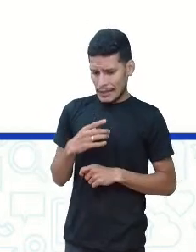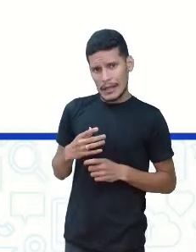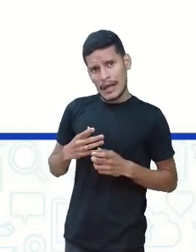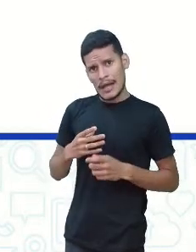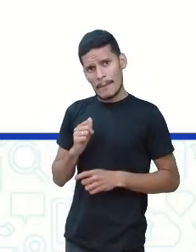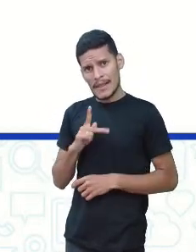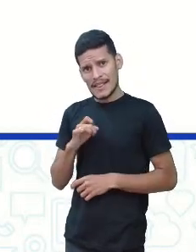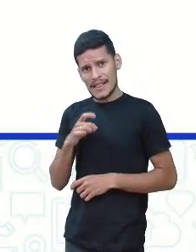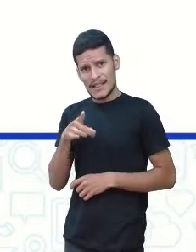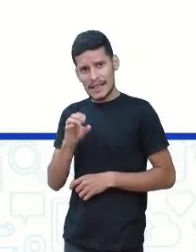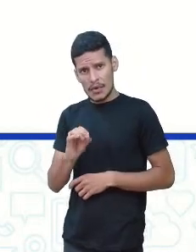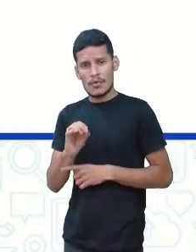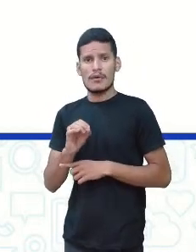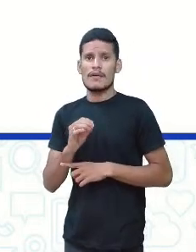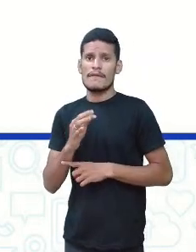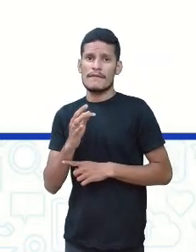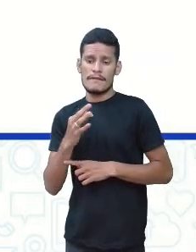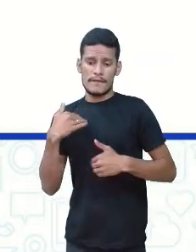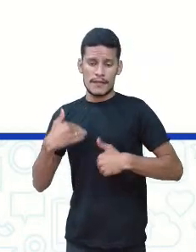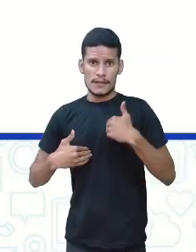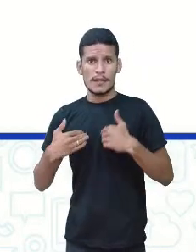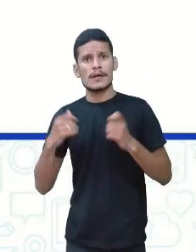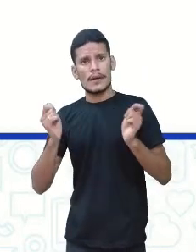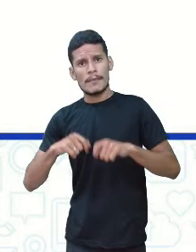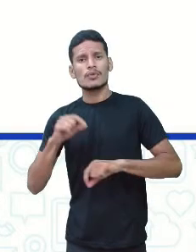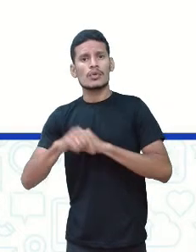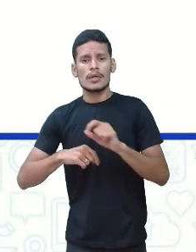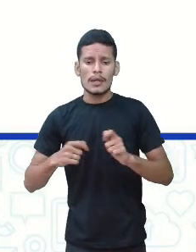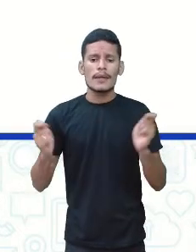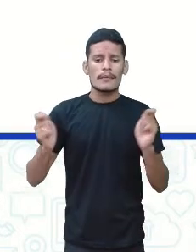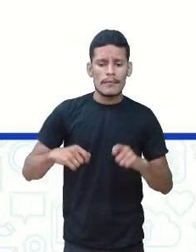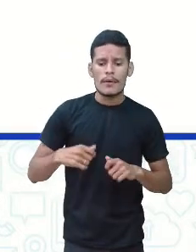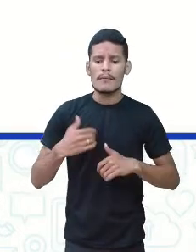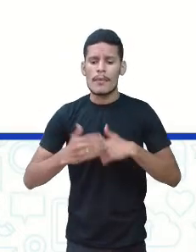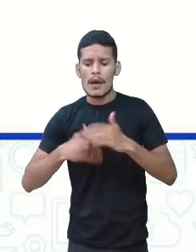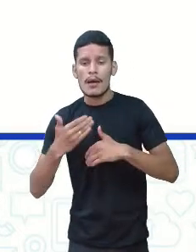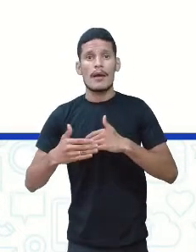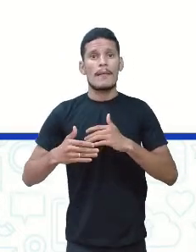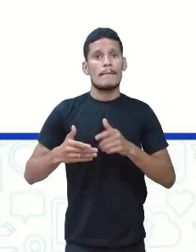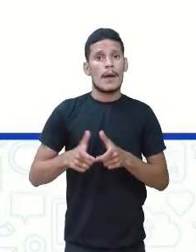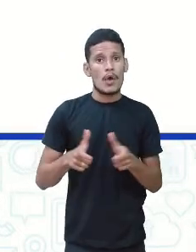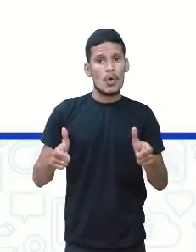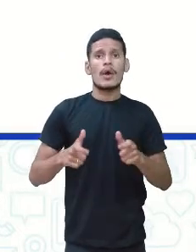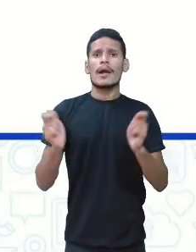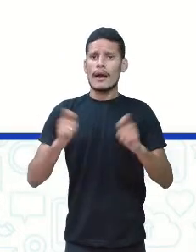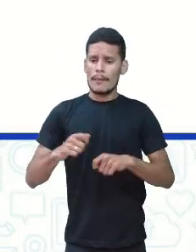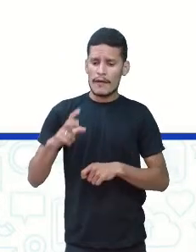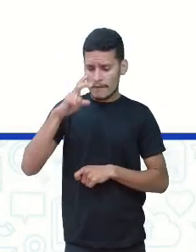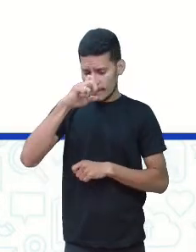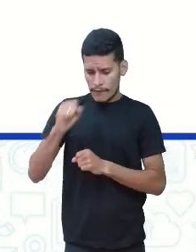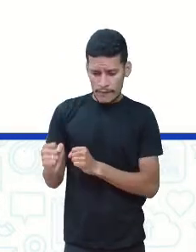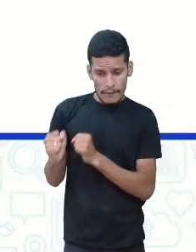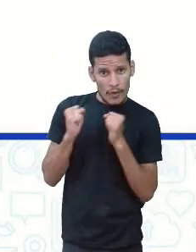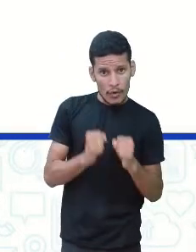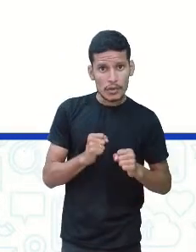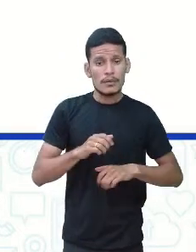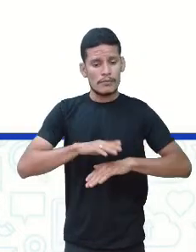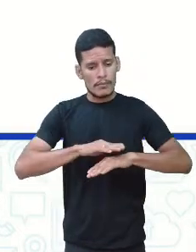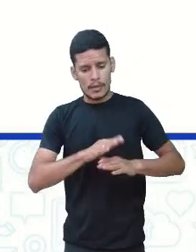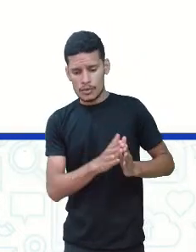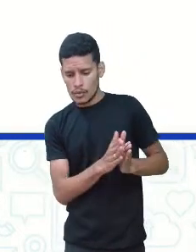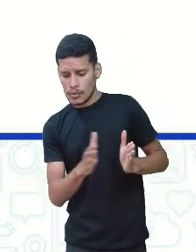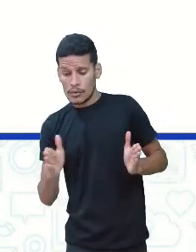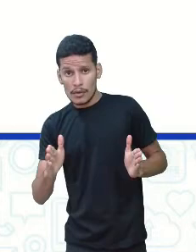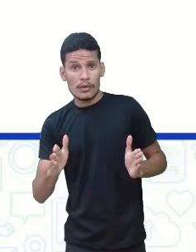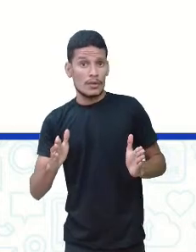a esforços cada vez maiores. Quando a gente fala de maiores, a gente está dizendo que ele pode ser mais intenso, por um tempo maior,